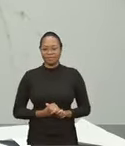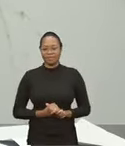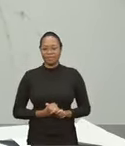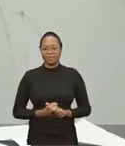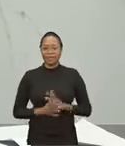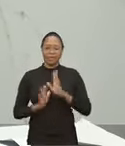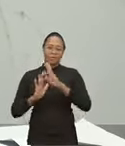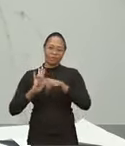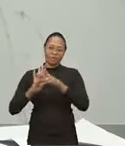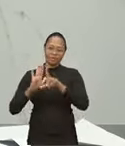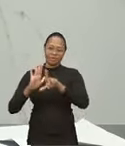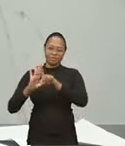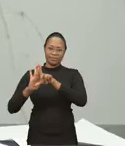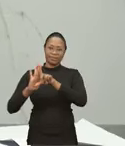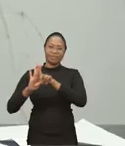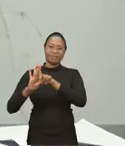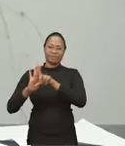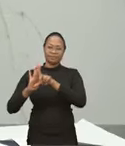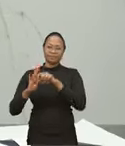Projeto de lei